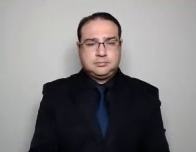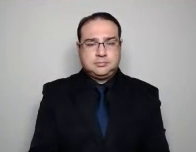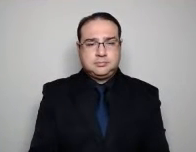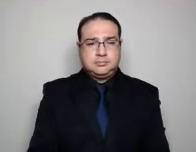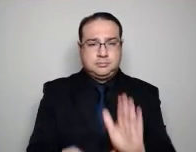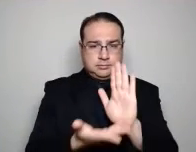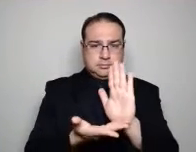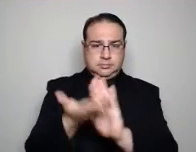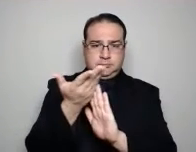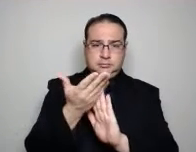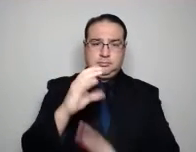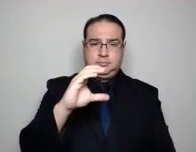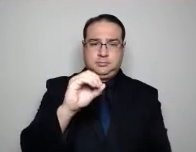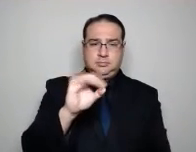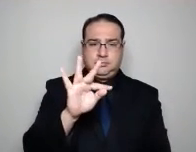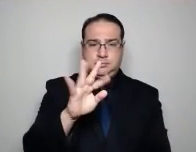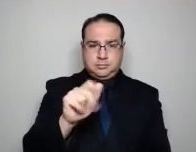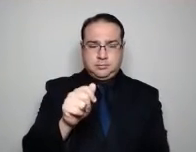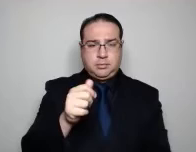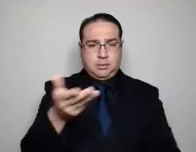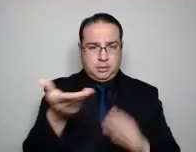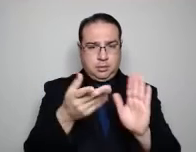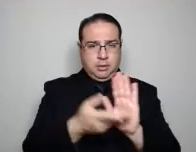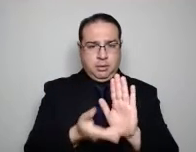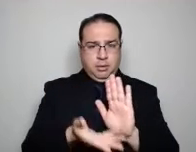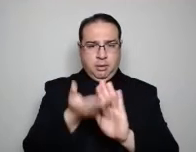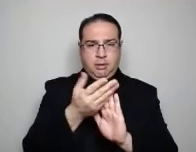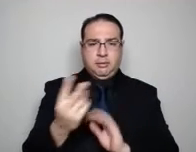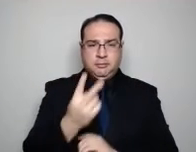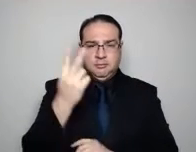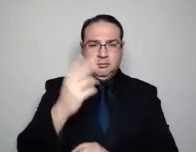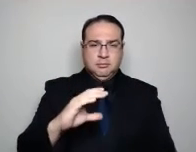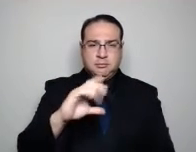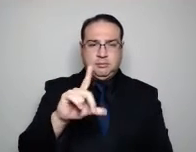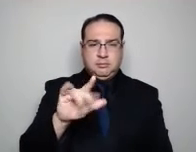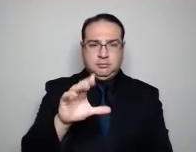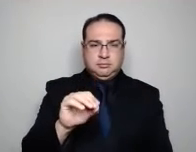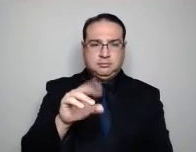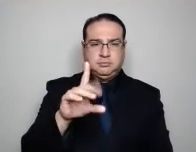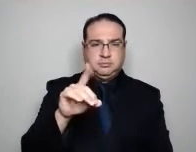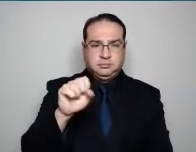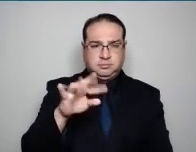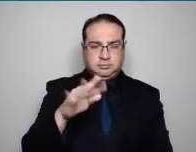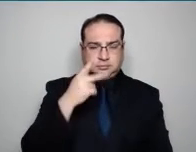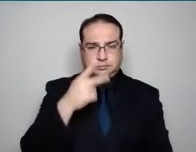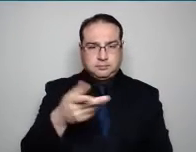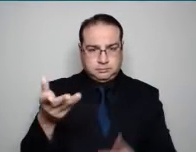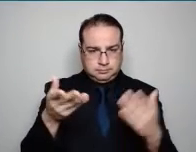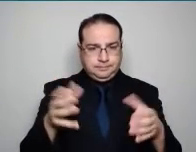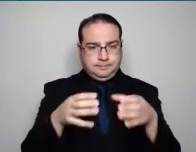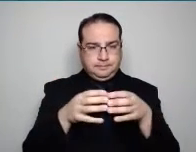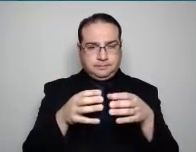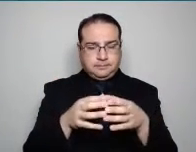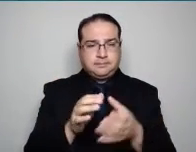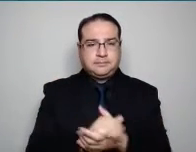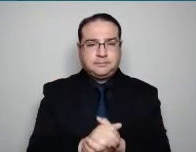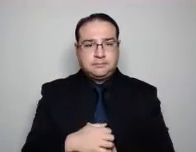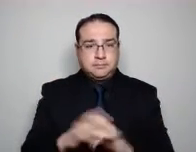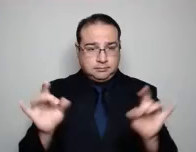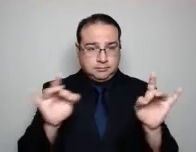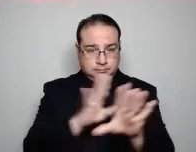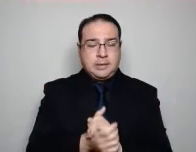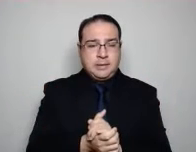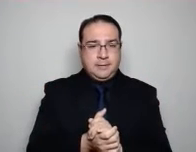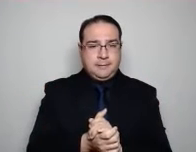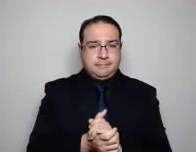cota, que o desembargador Cláudio Santos acabou de dizer que está citado nessa turma, então, assim, eu